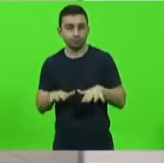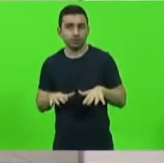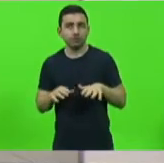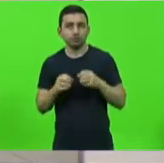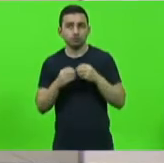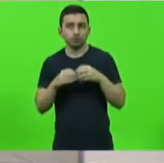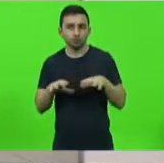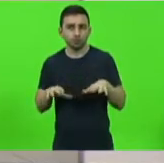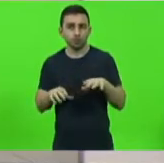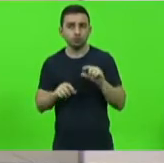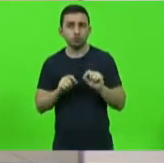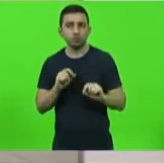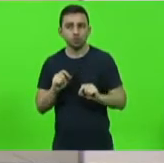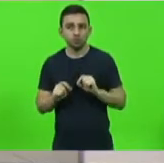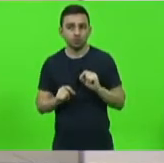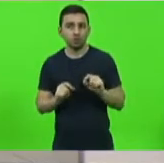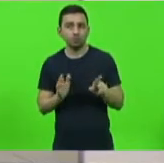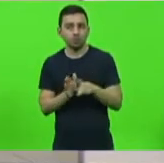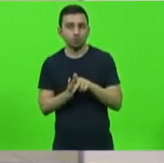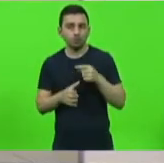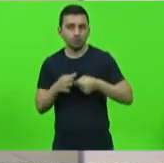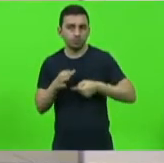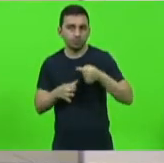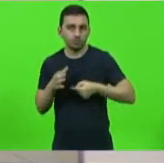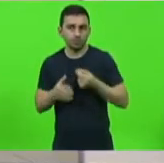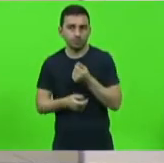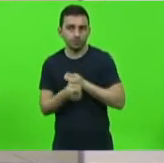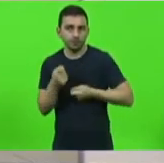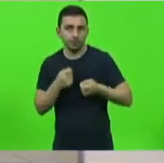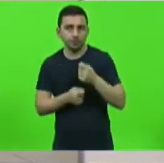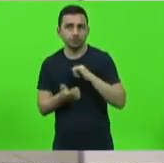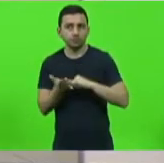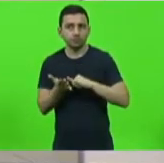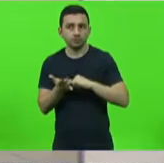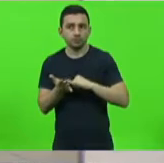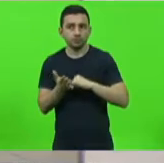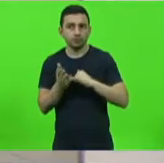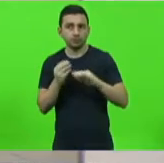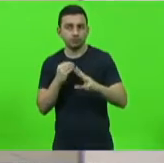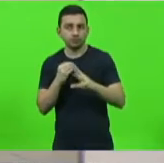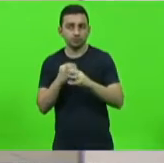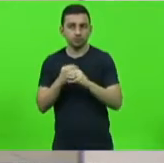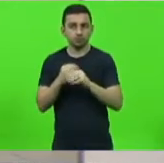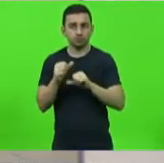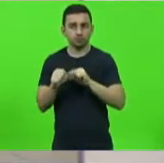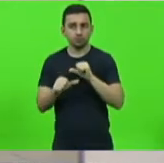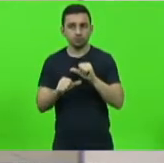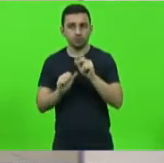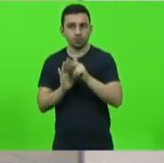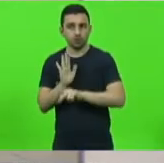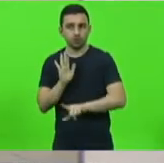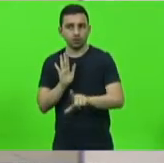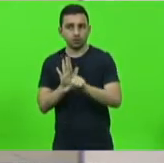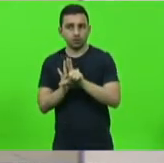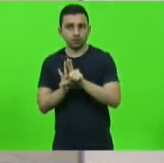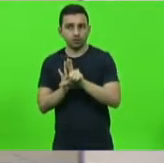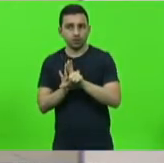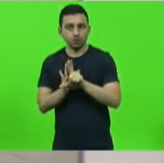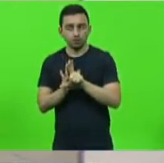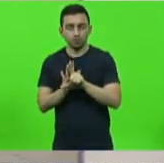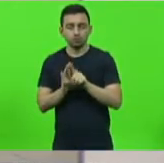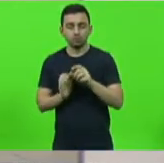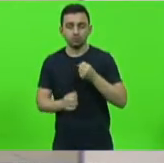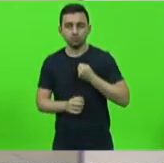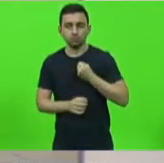prejudicialidade declarada no âmbito da Comissão de Finanças e Tributação da emenda modificativa ao projeto de lei complementar número